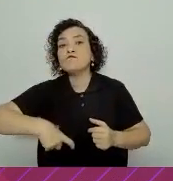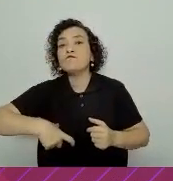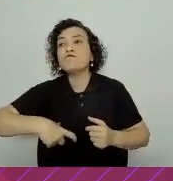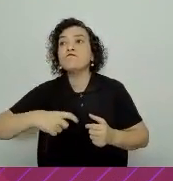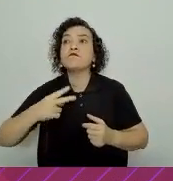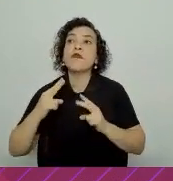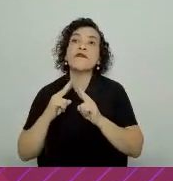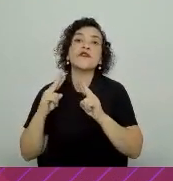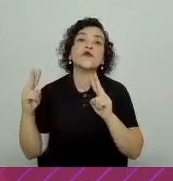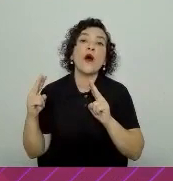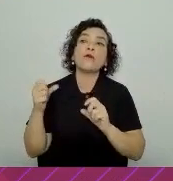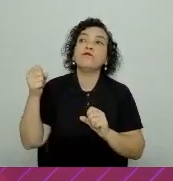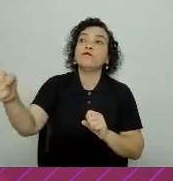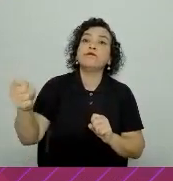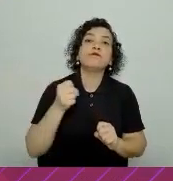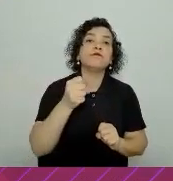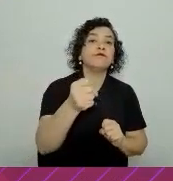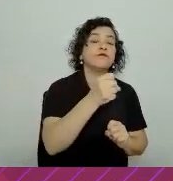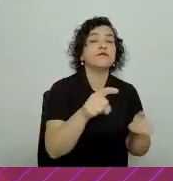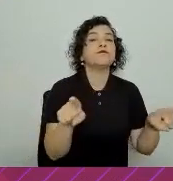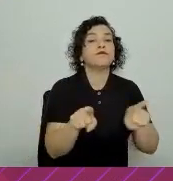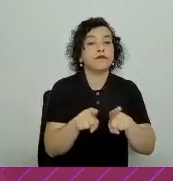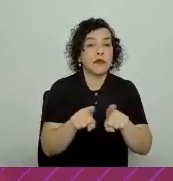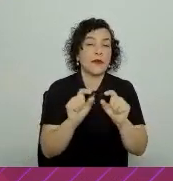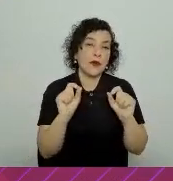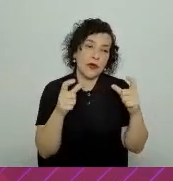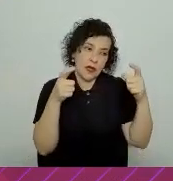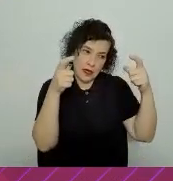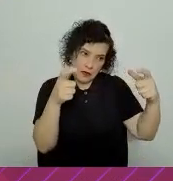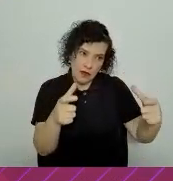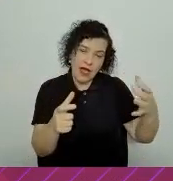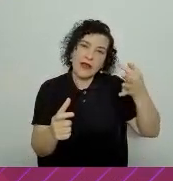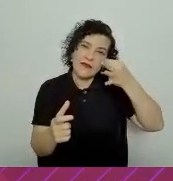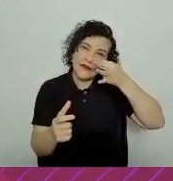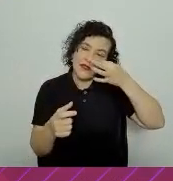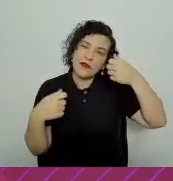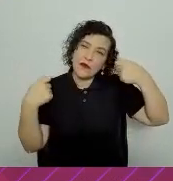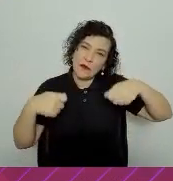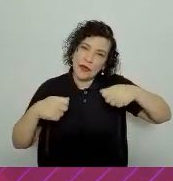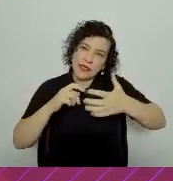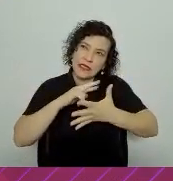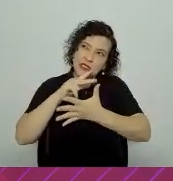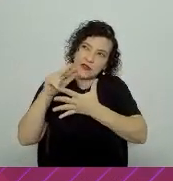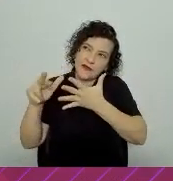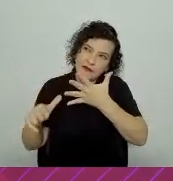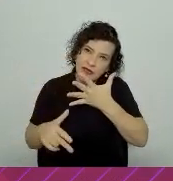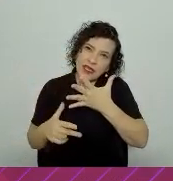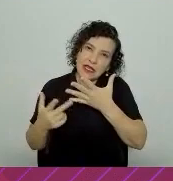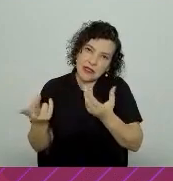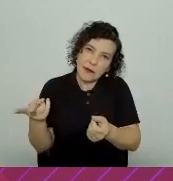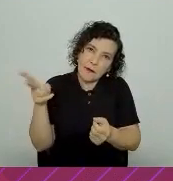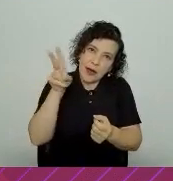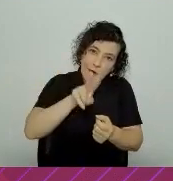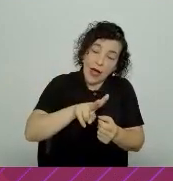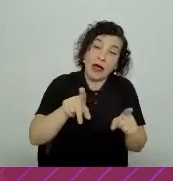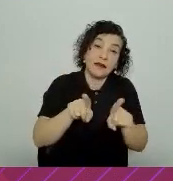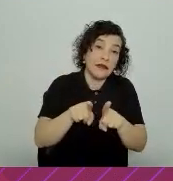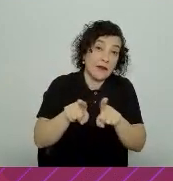físico e trazer elementos virtuais para o mundo físico até a gente conhecer 100% do mundo virtual